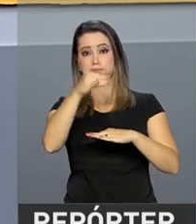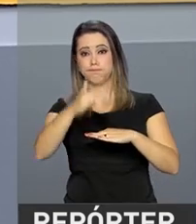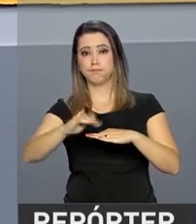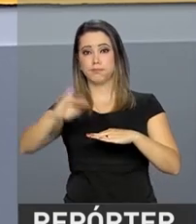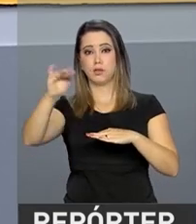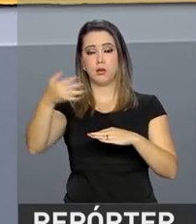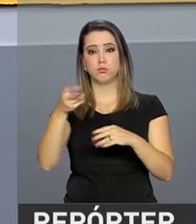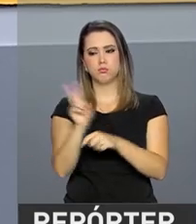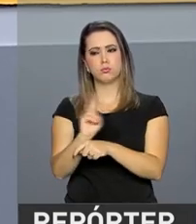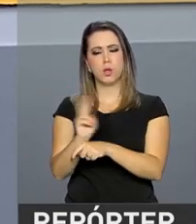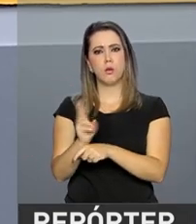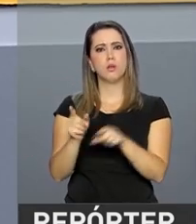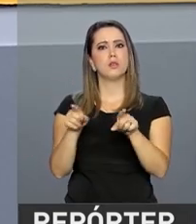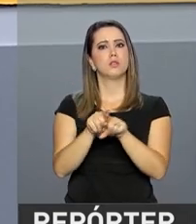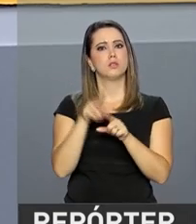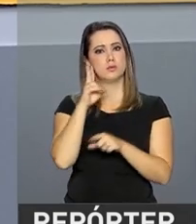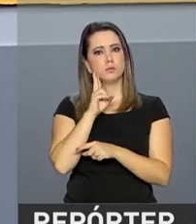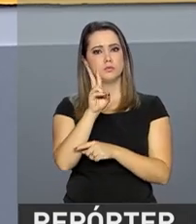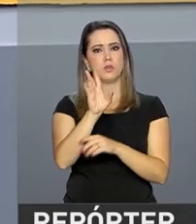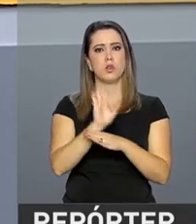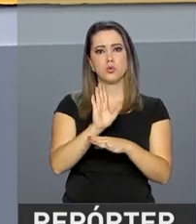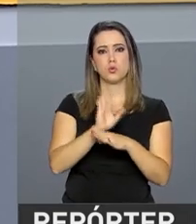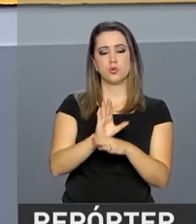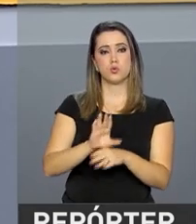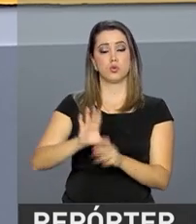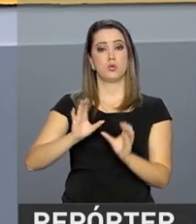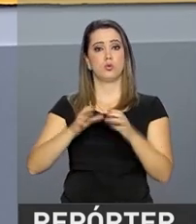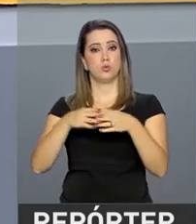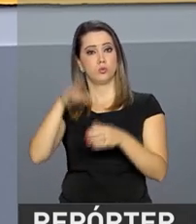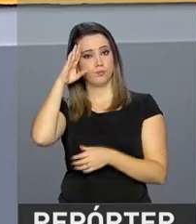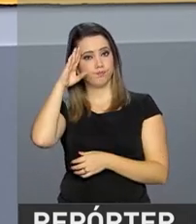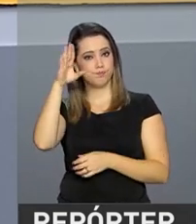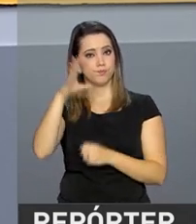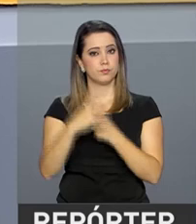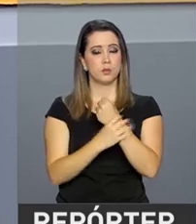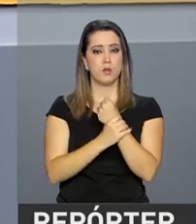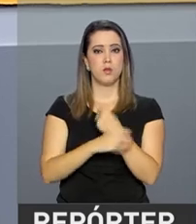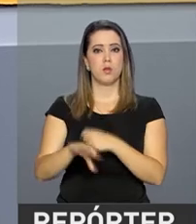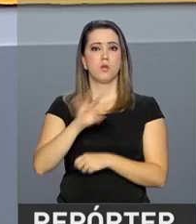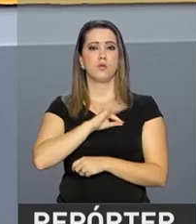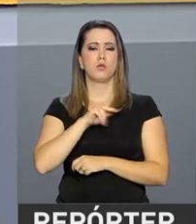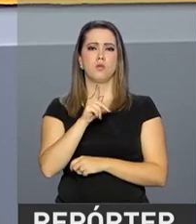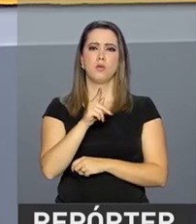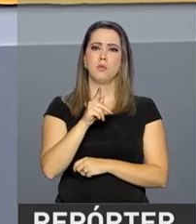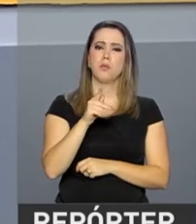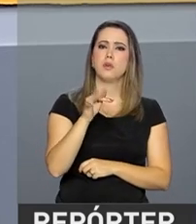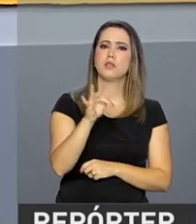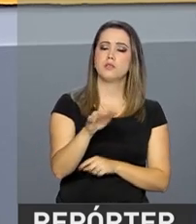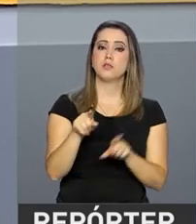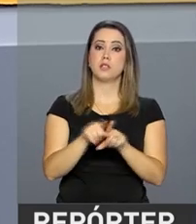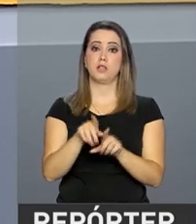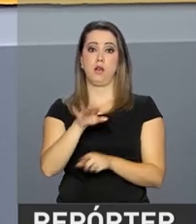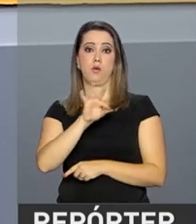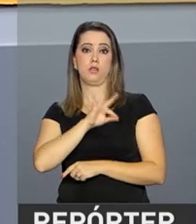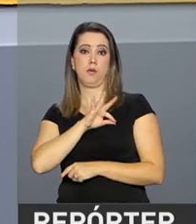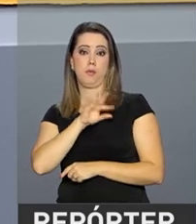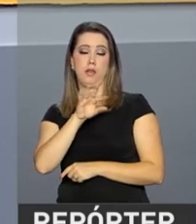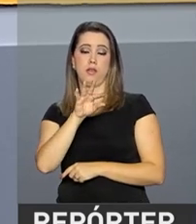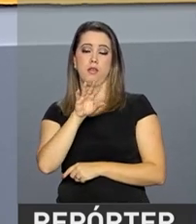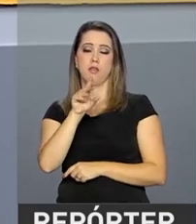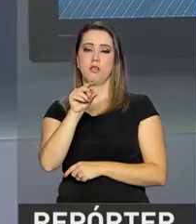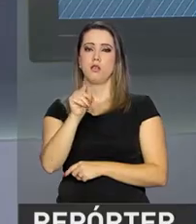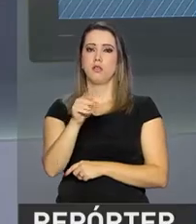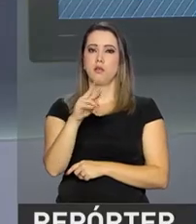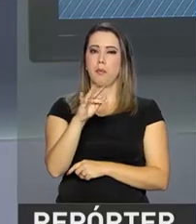patrulhamento a ação conta com o reforço da força nacional de segurança da polícia federal e também da polícia rodoviária federal